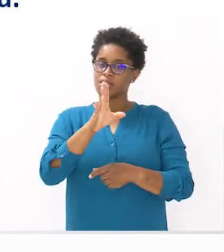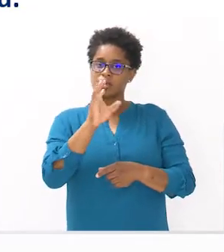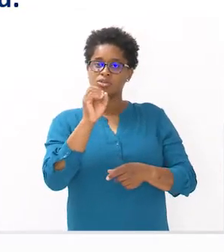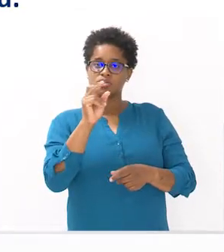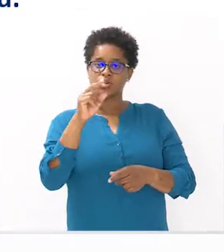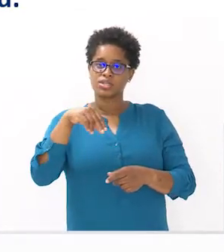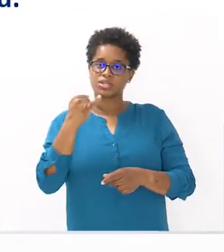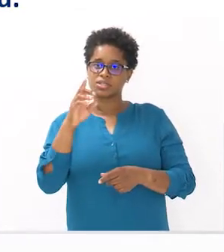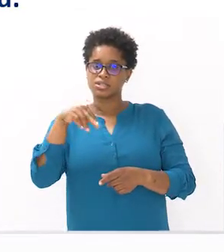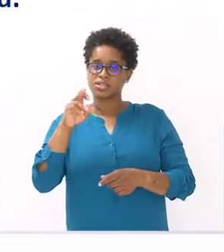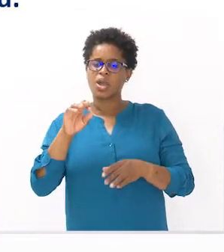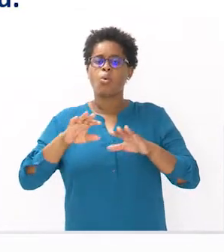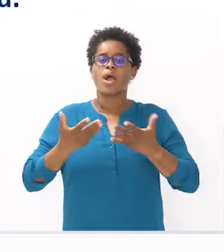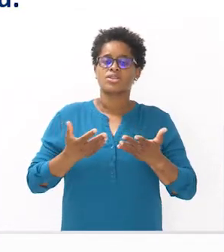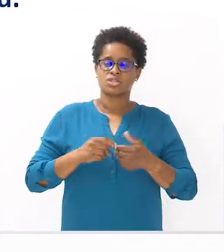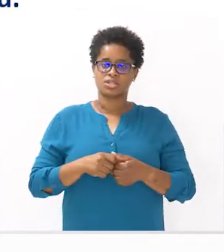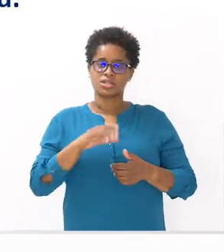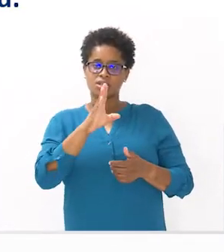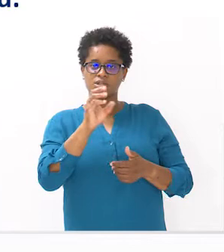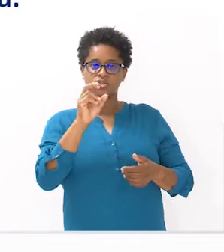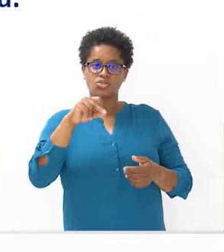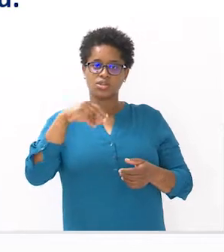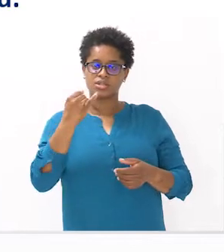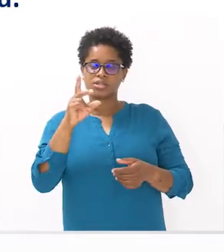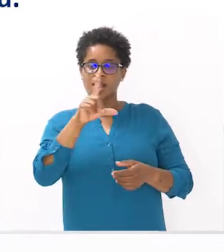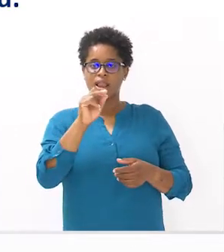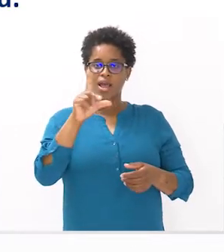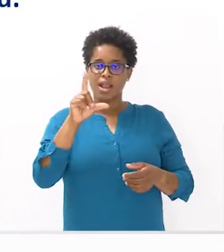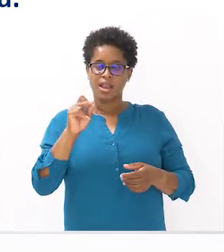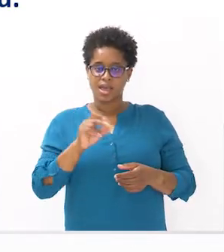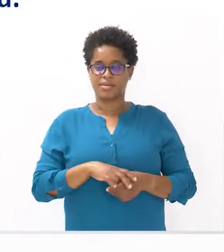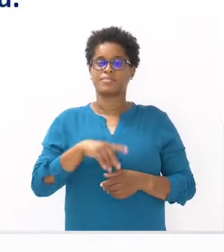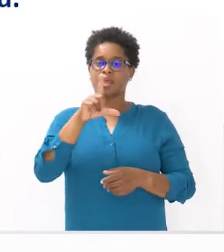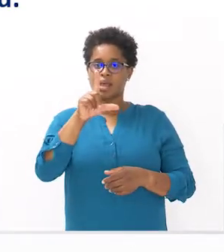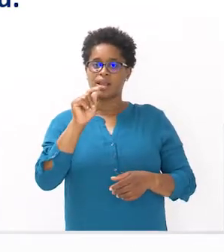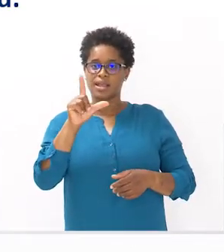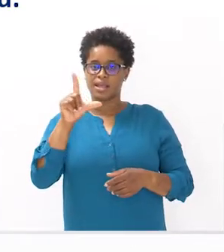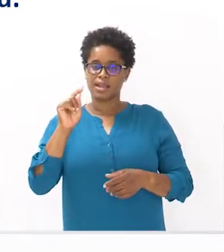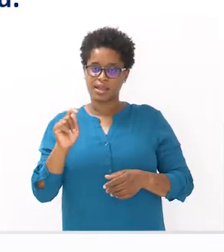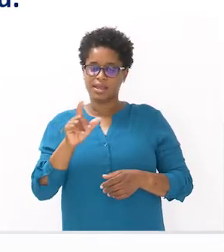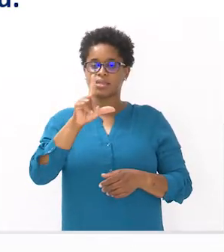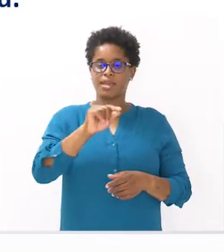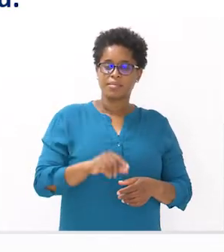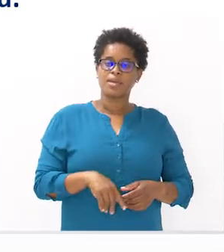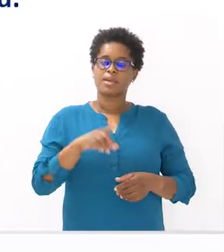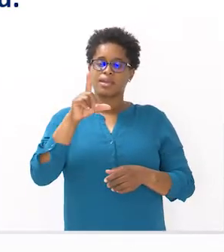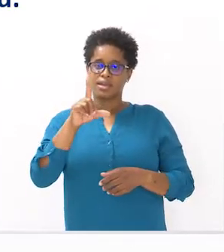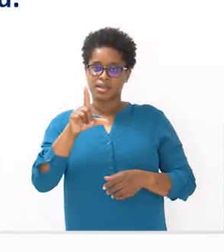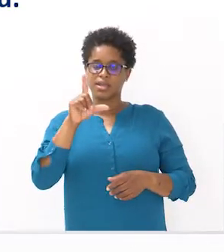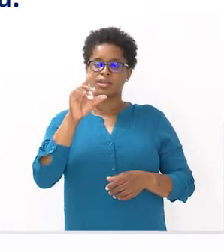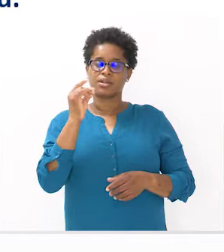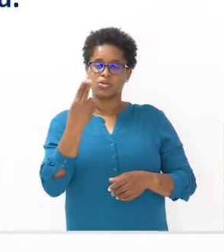Joaninhas. Quais? A Joaninha Lalá, a Joaninha Lelê e a Joaninha